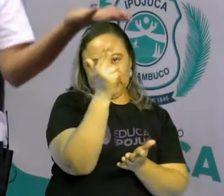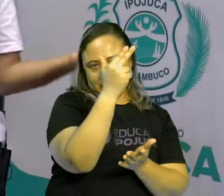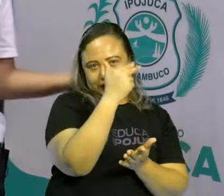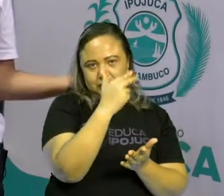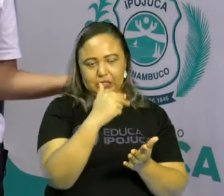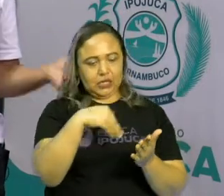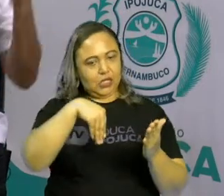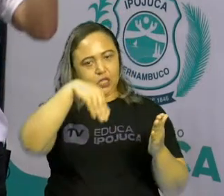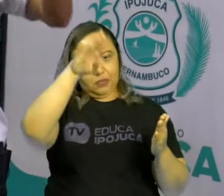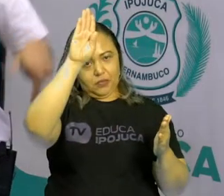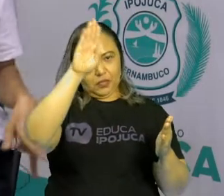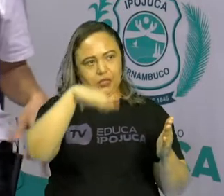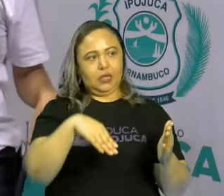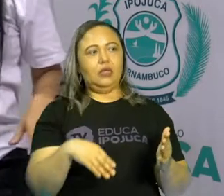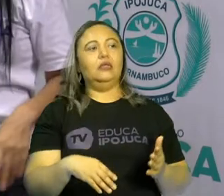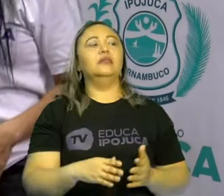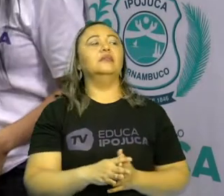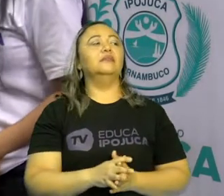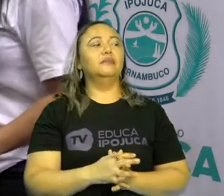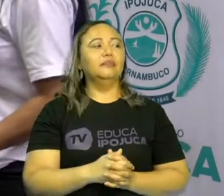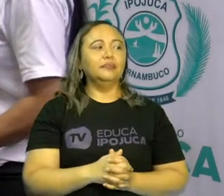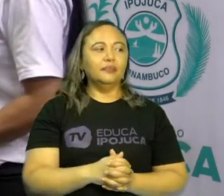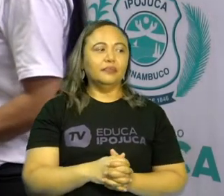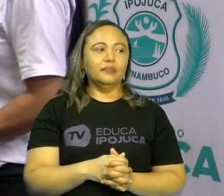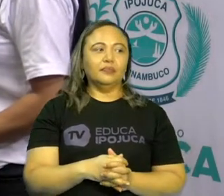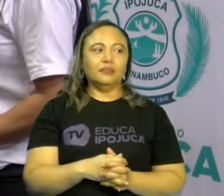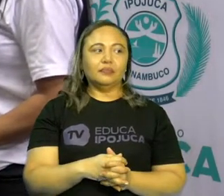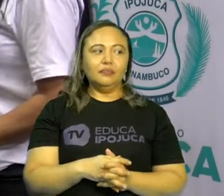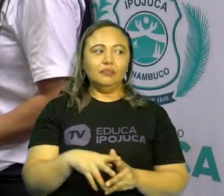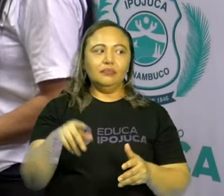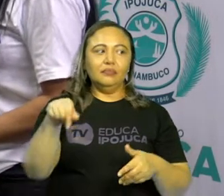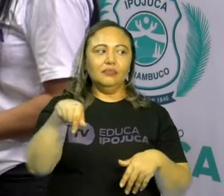pintar dispor bem interessante